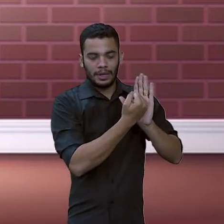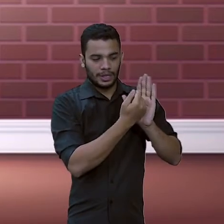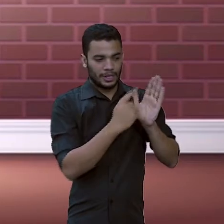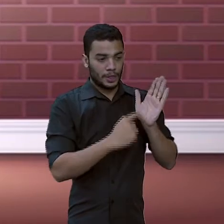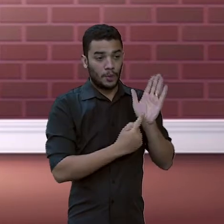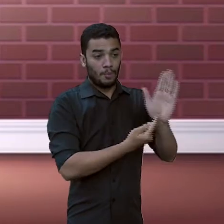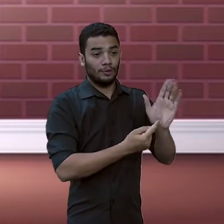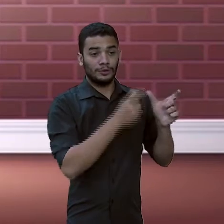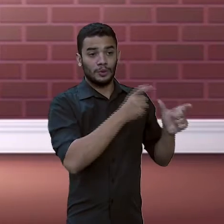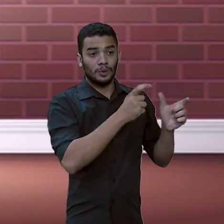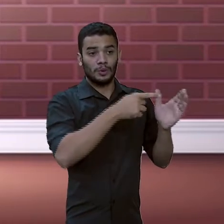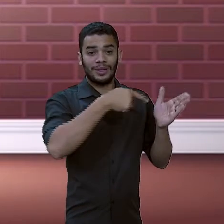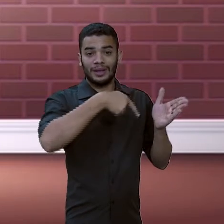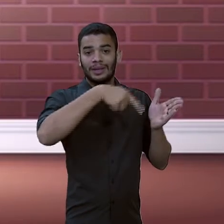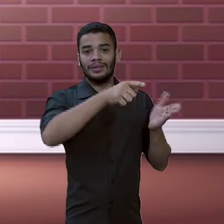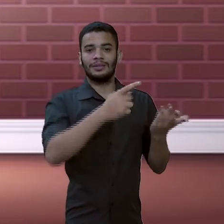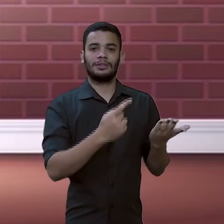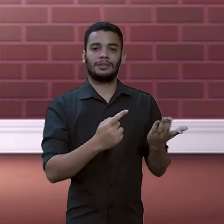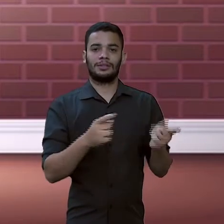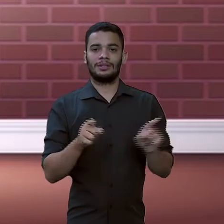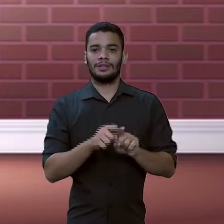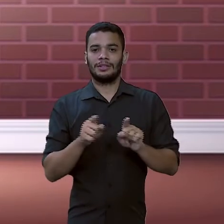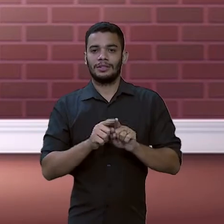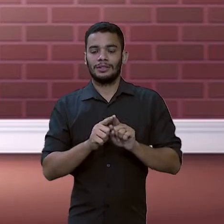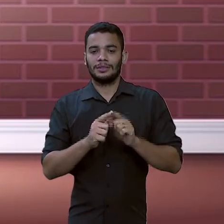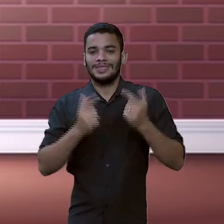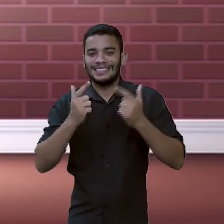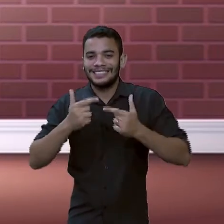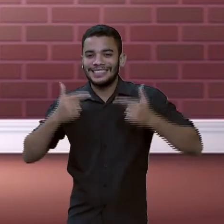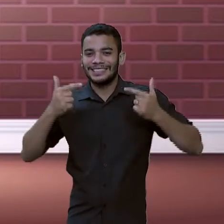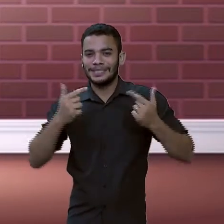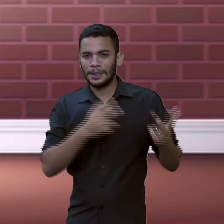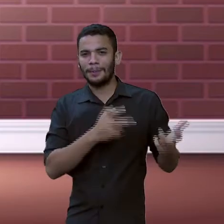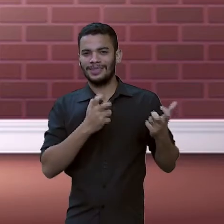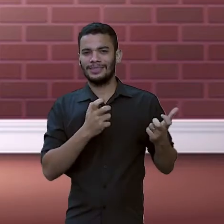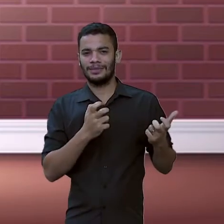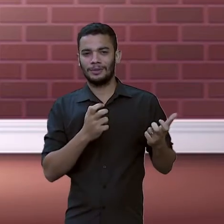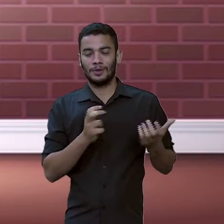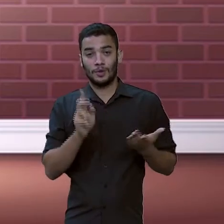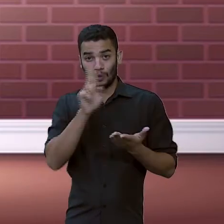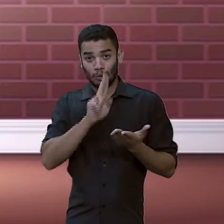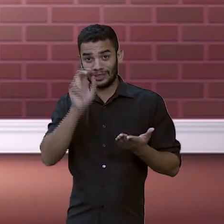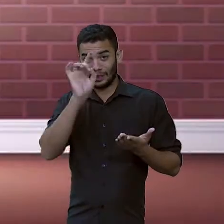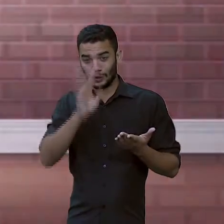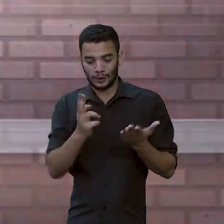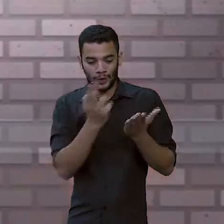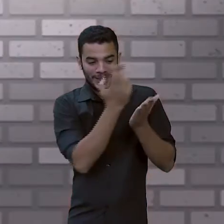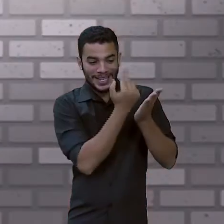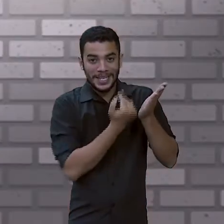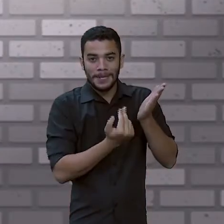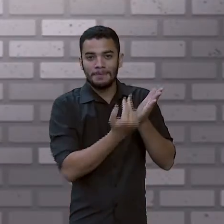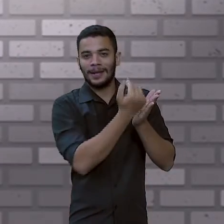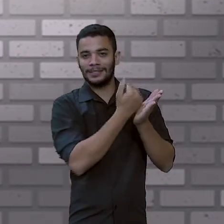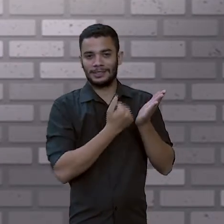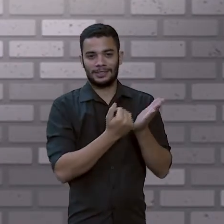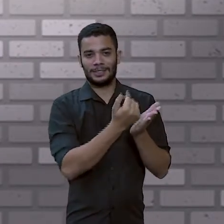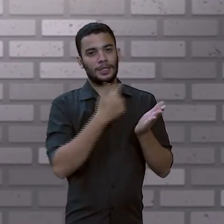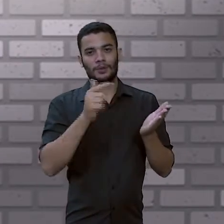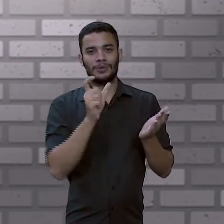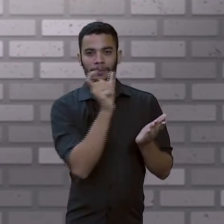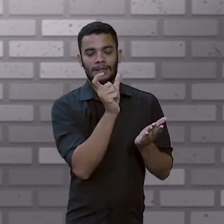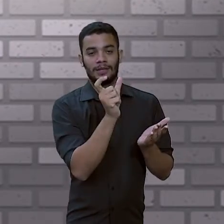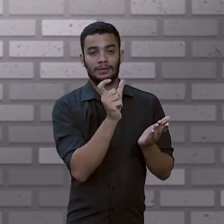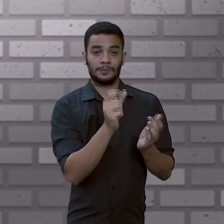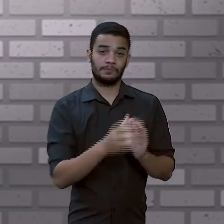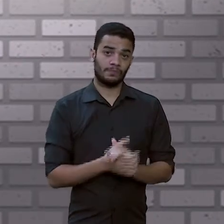de felicidade do emoji. E a linguagem mista, pessoal? Bem, a linguagem mista é, por sua vez,